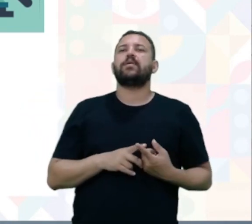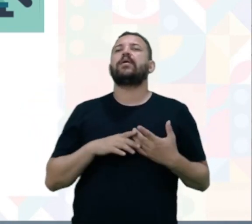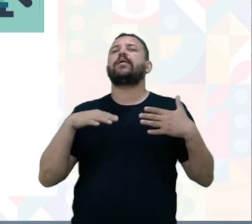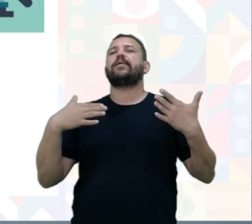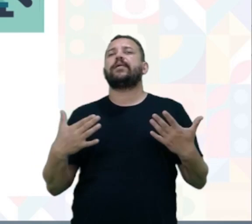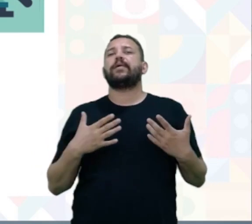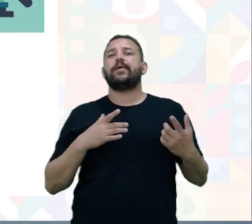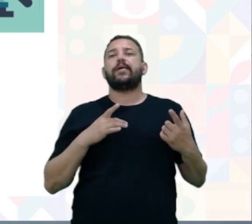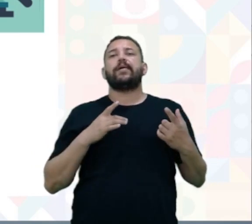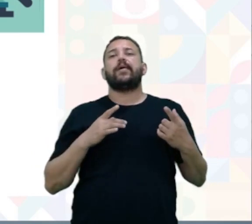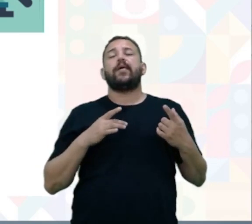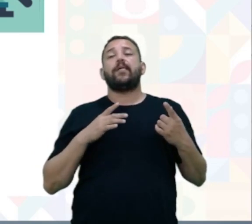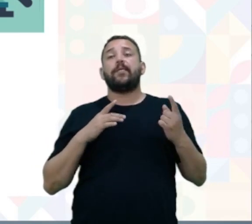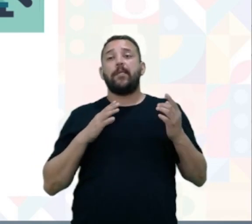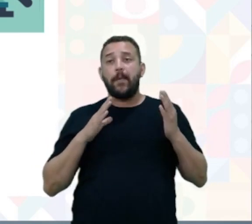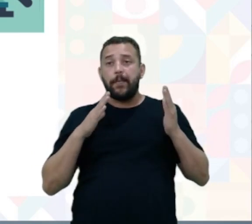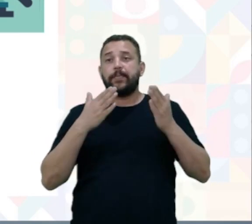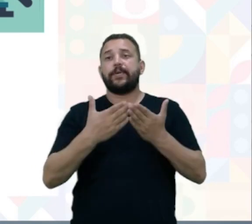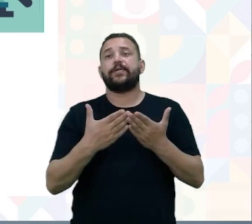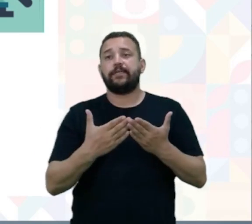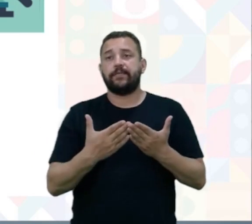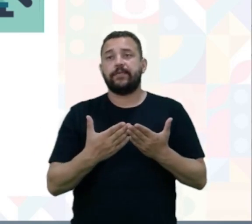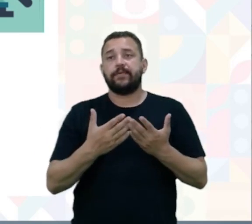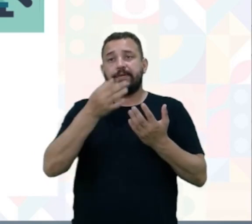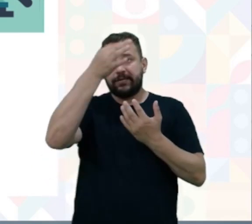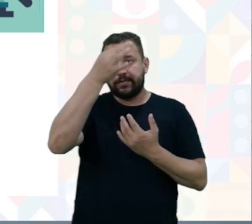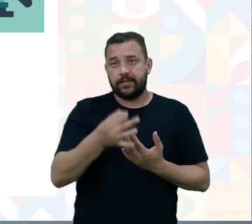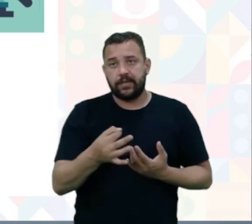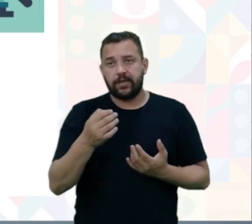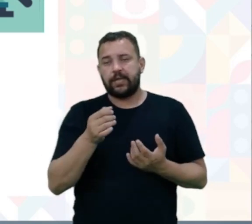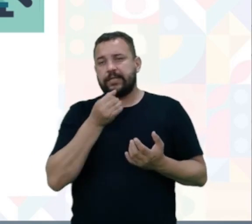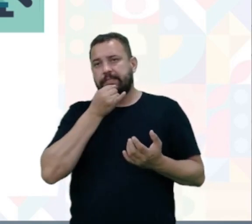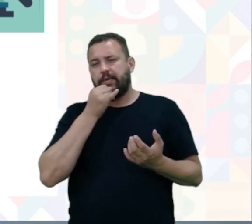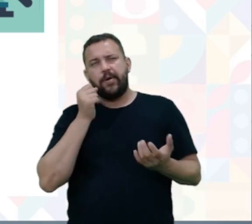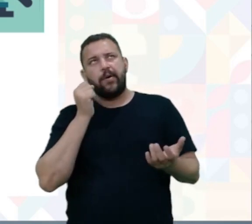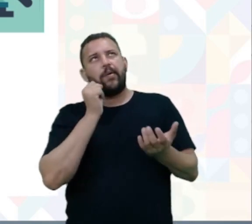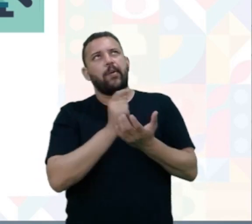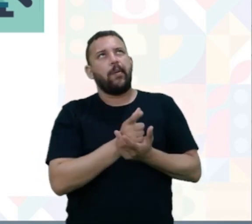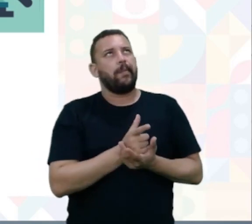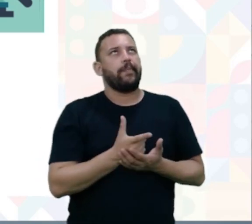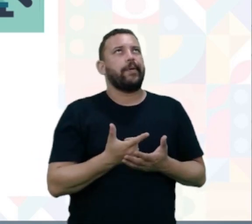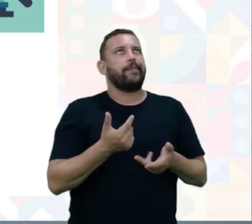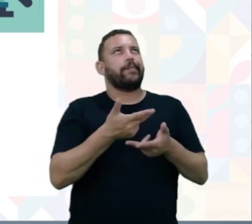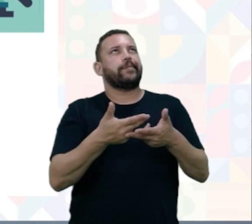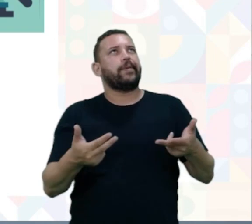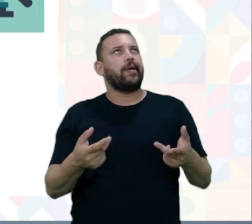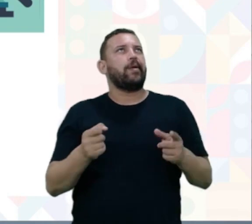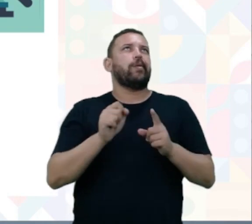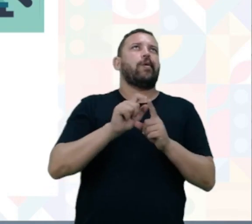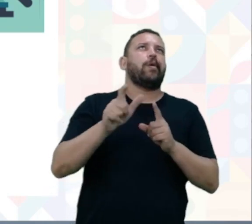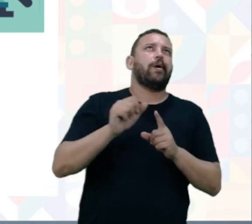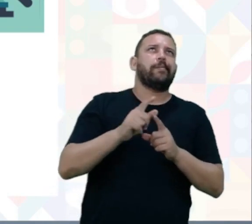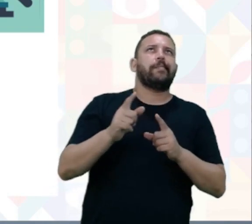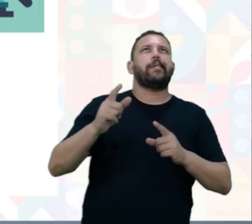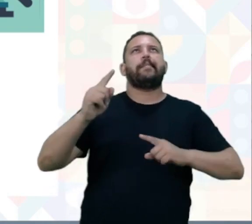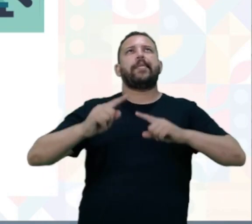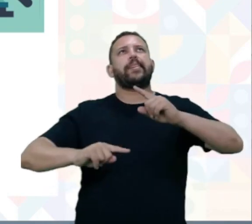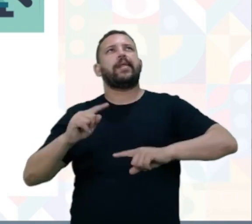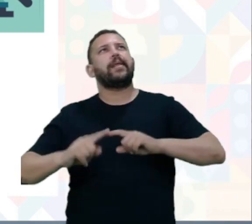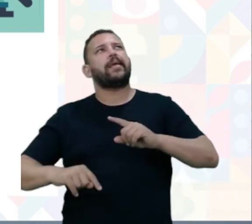demanda específica, como, por exemplo, a aquisição de alguns produtos, locação de alguns